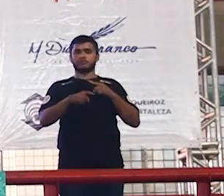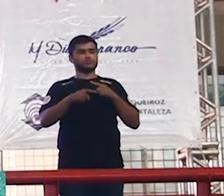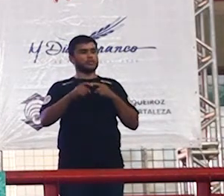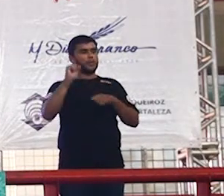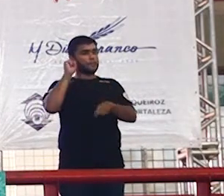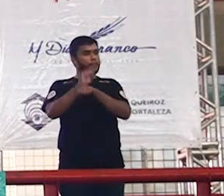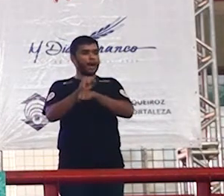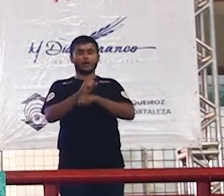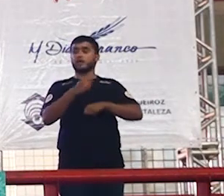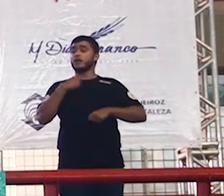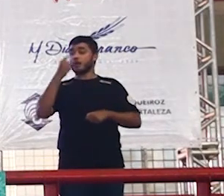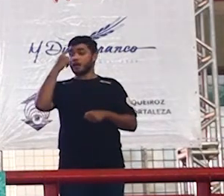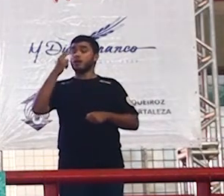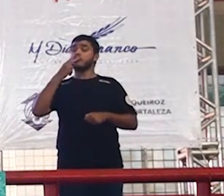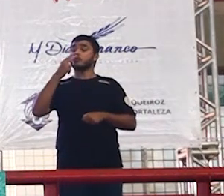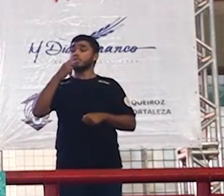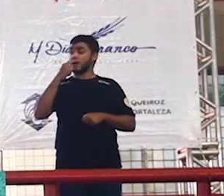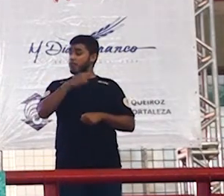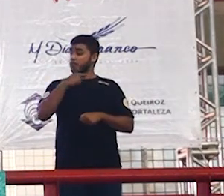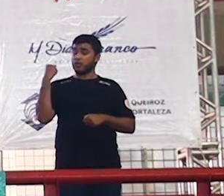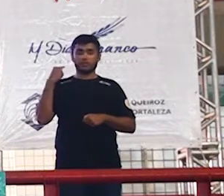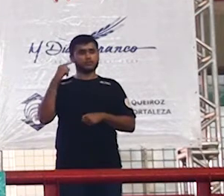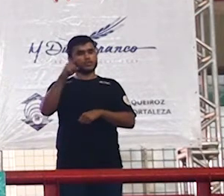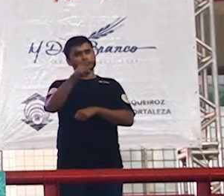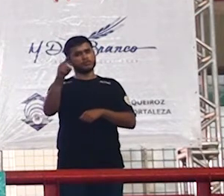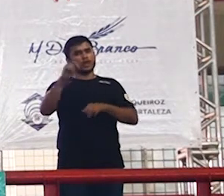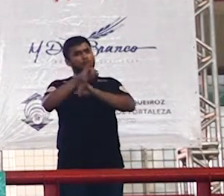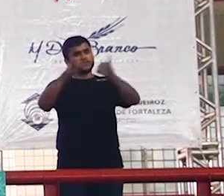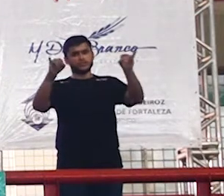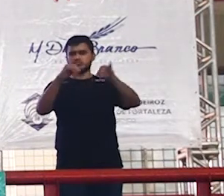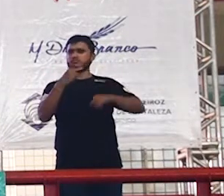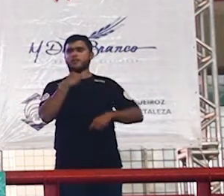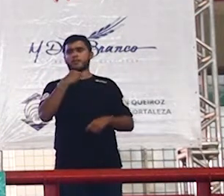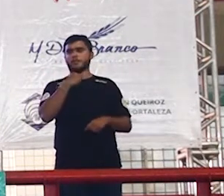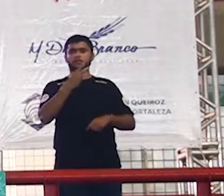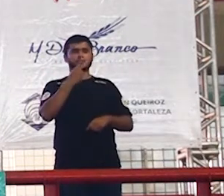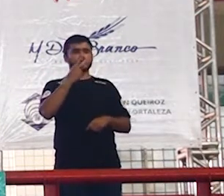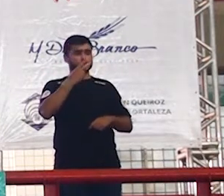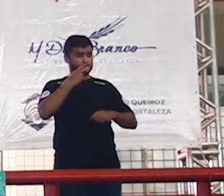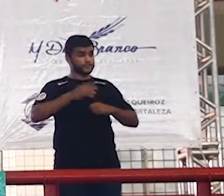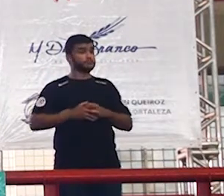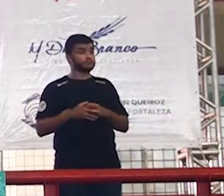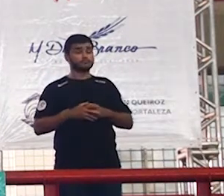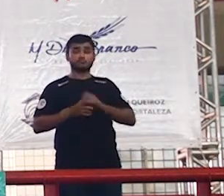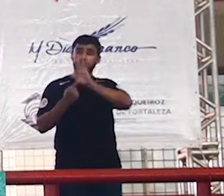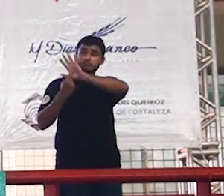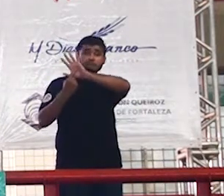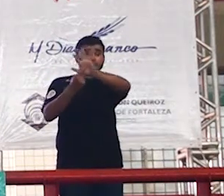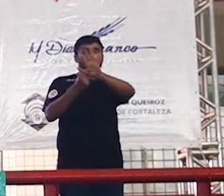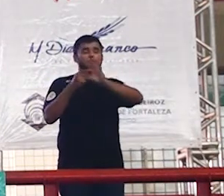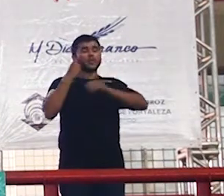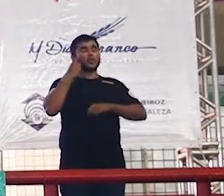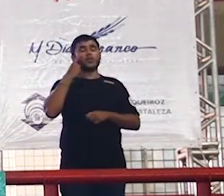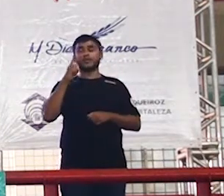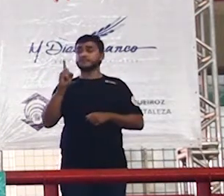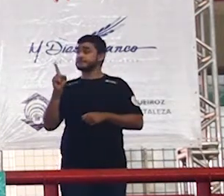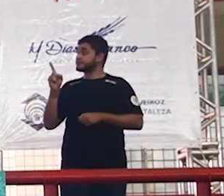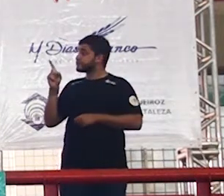cigarro mata. Se o cigarro mata, logo não fume. Ele utilizou um recurso expressivo. Que recurso